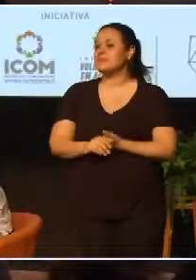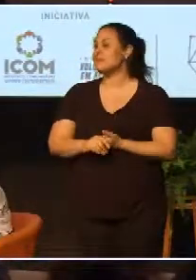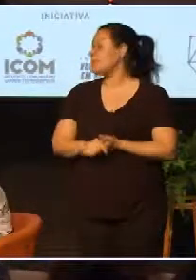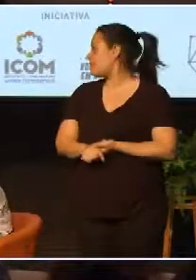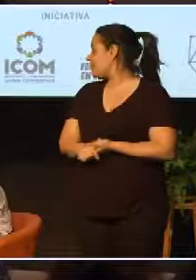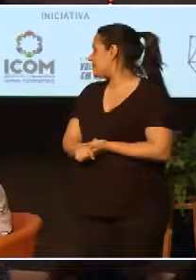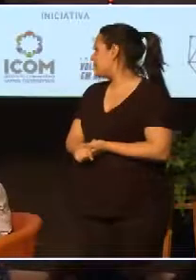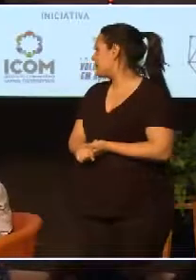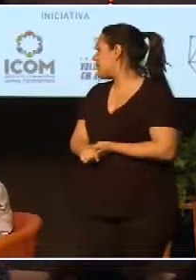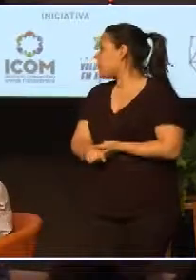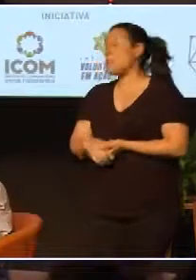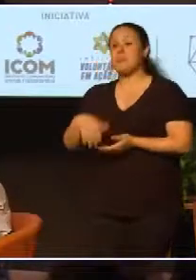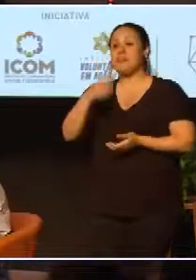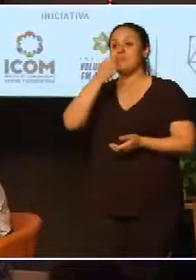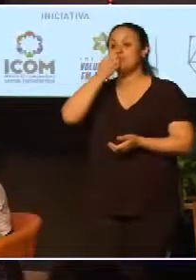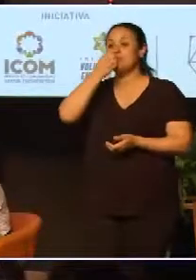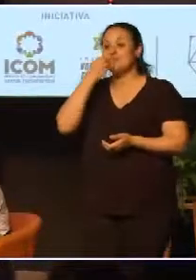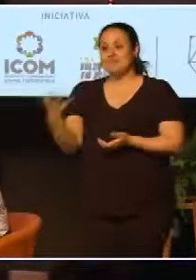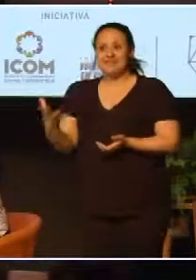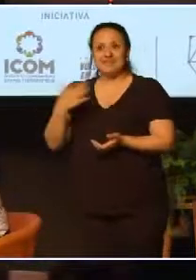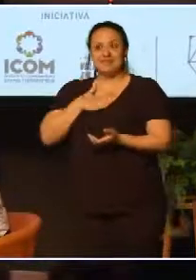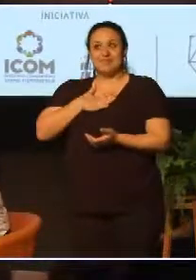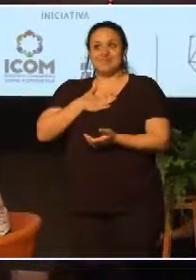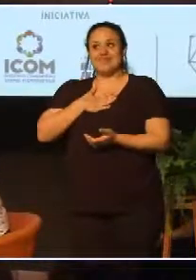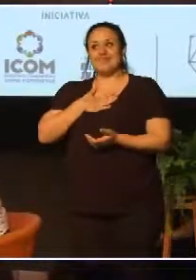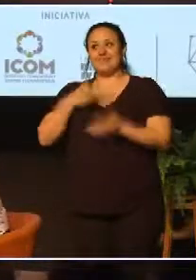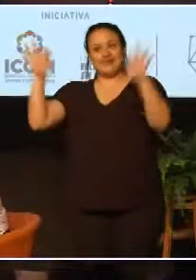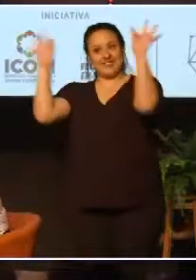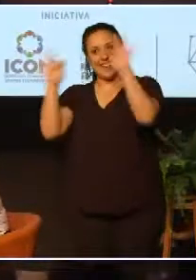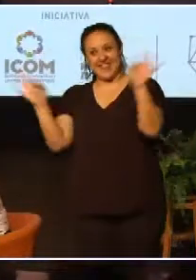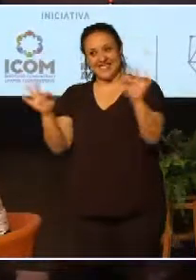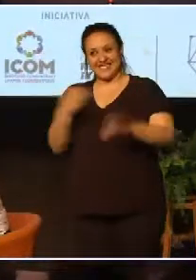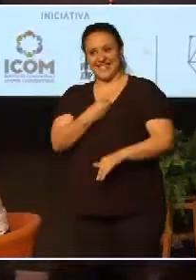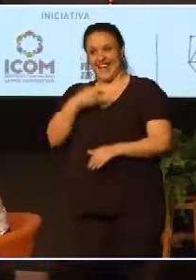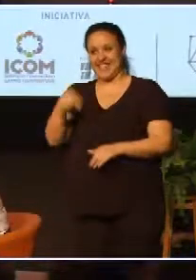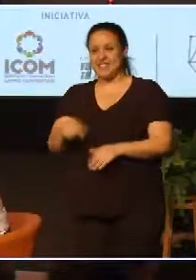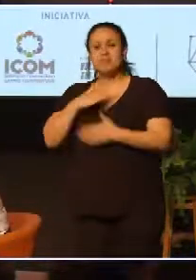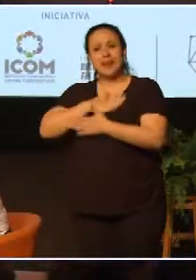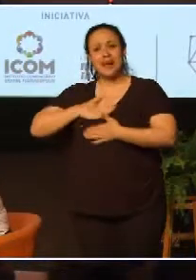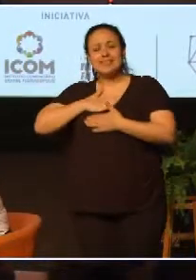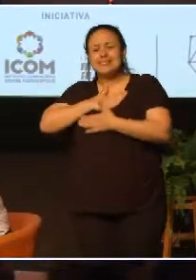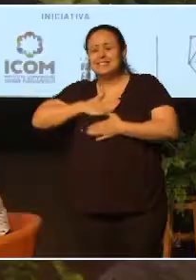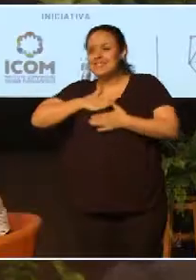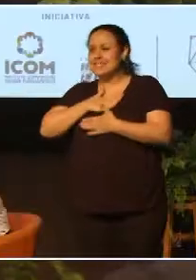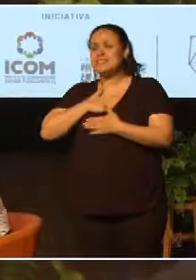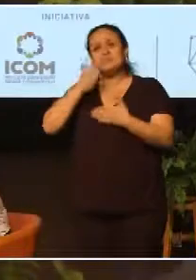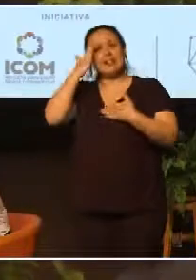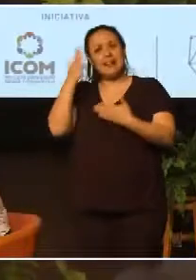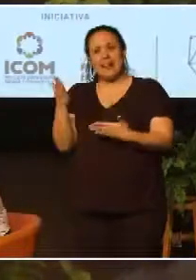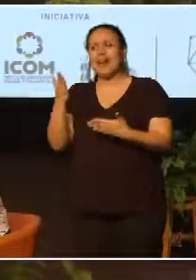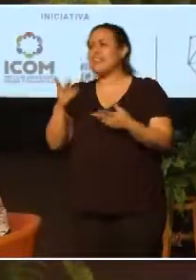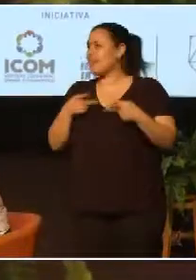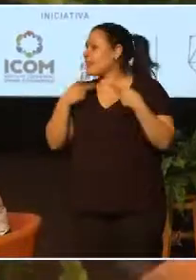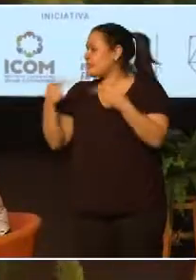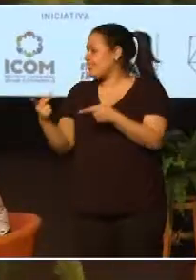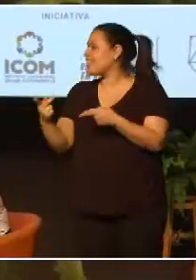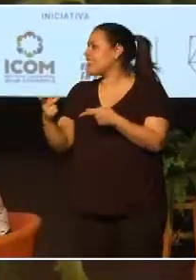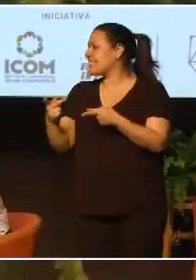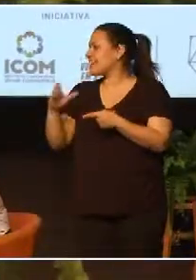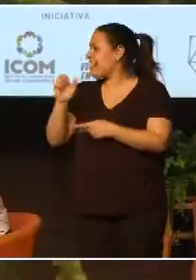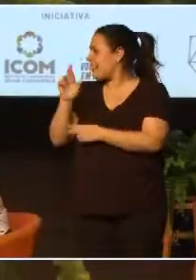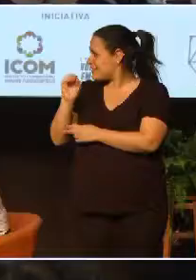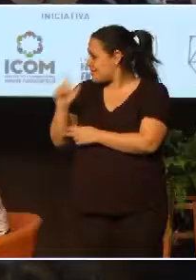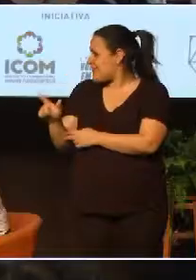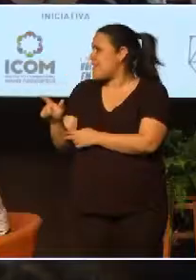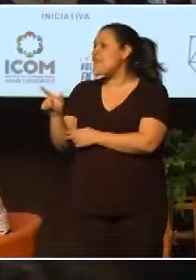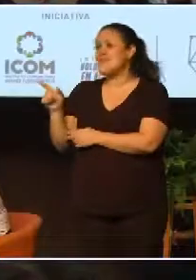ser. Bom, estou muito feliz de estar aqui, um prazer enorme. Obrigada pelo convite, Fernanda, Carol. Estou bem